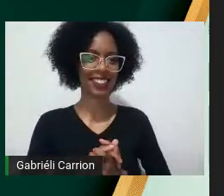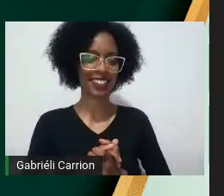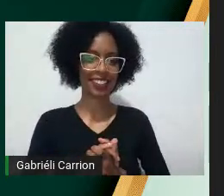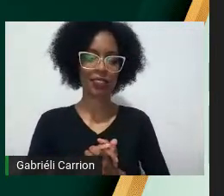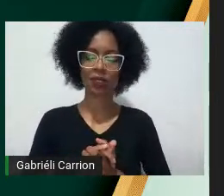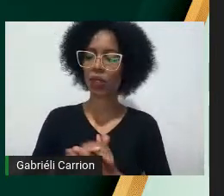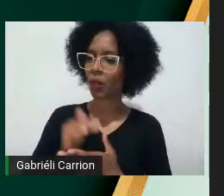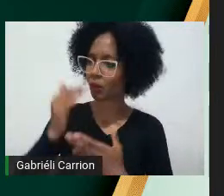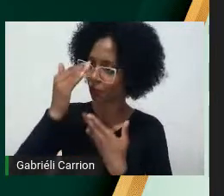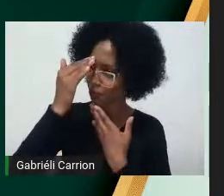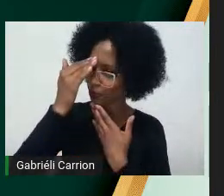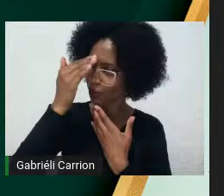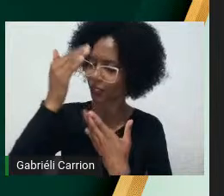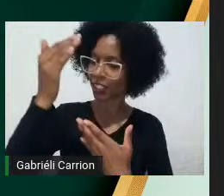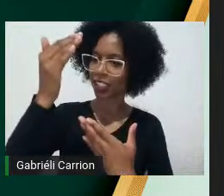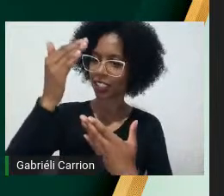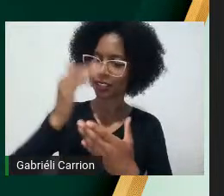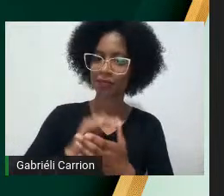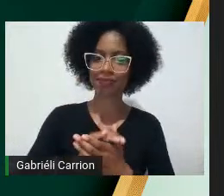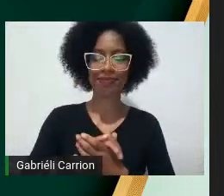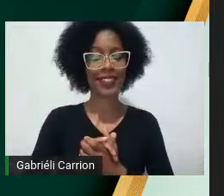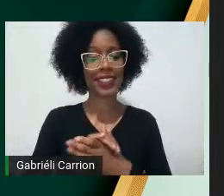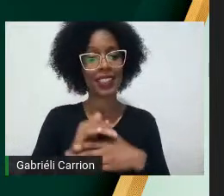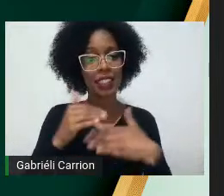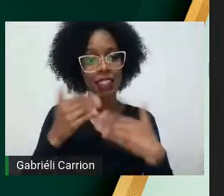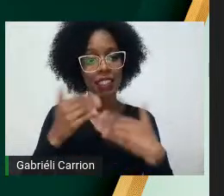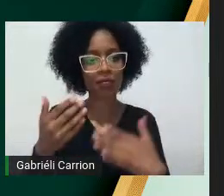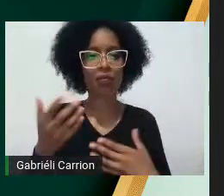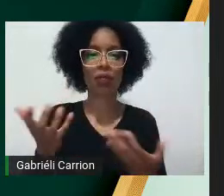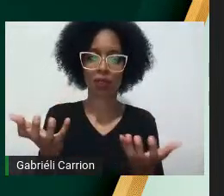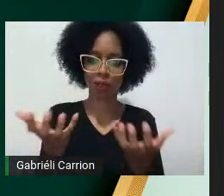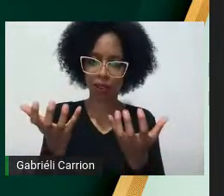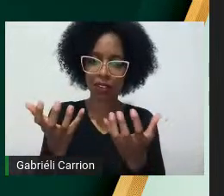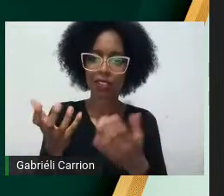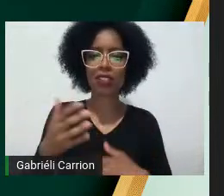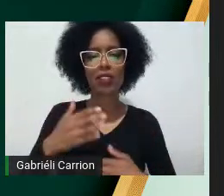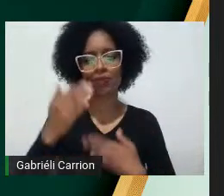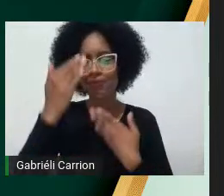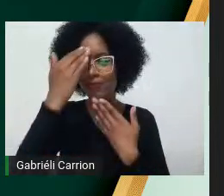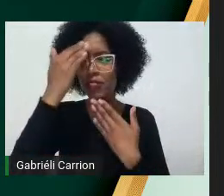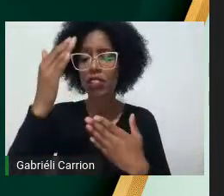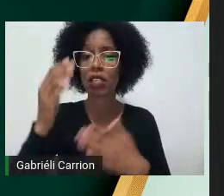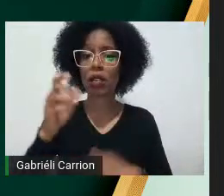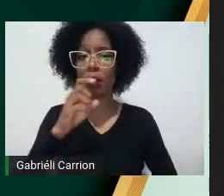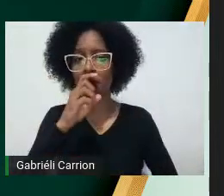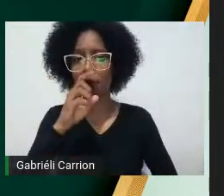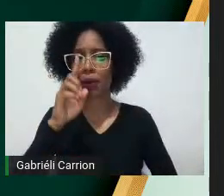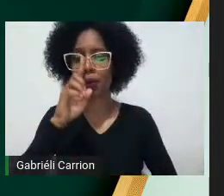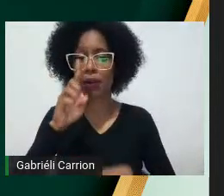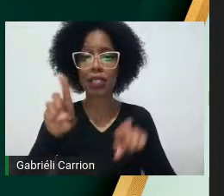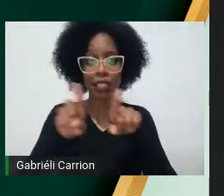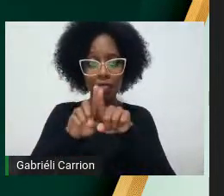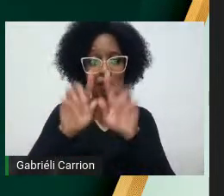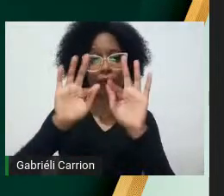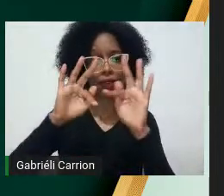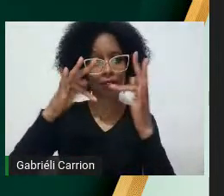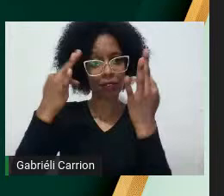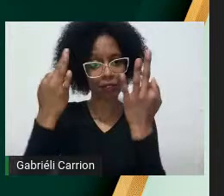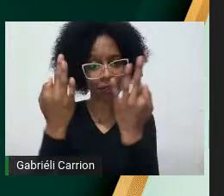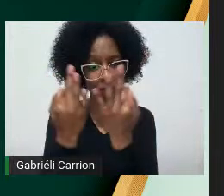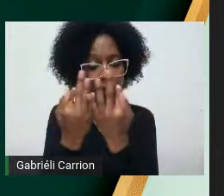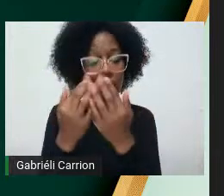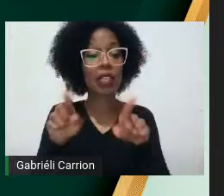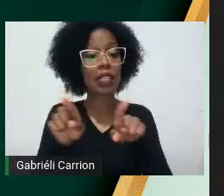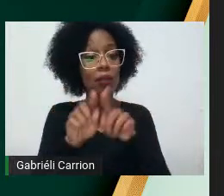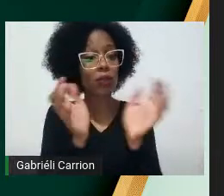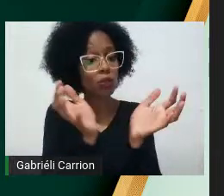Muito obrigada. Eu gostaria, né, também de agradecer aos meus pais, à minha família, aos